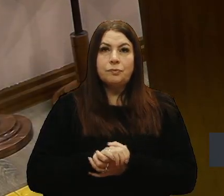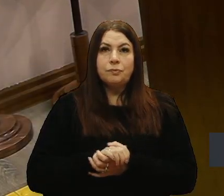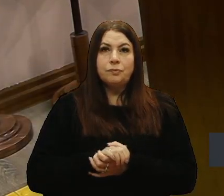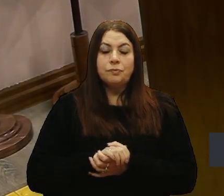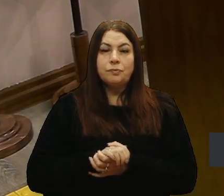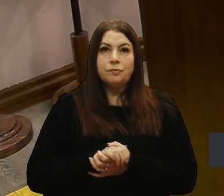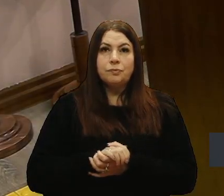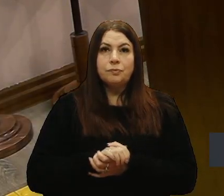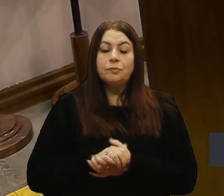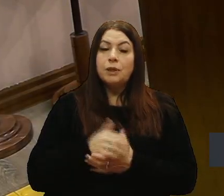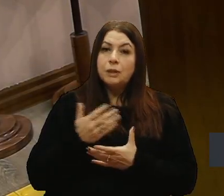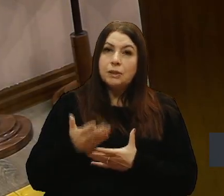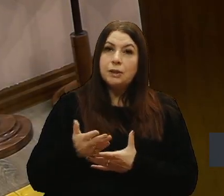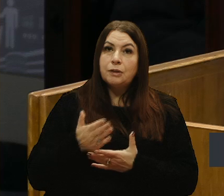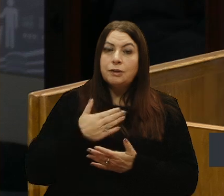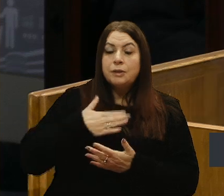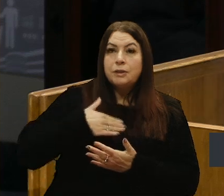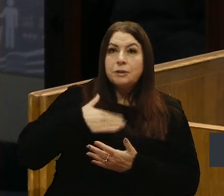Então,